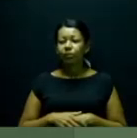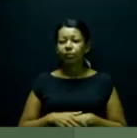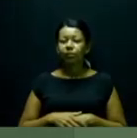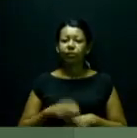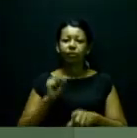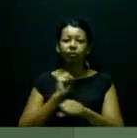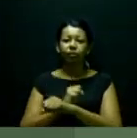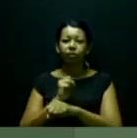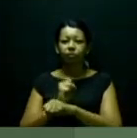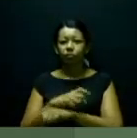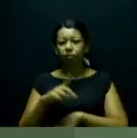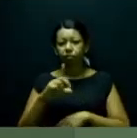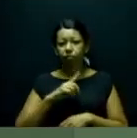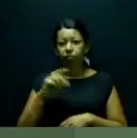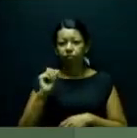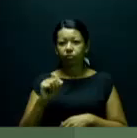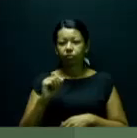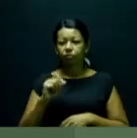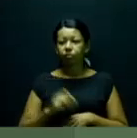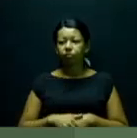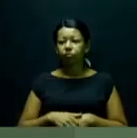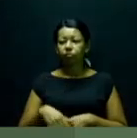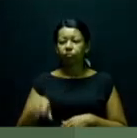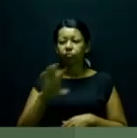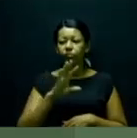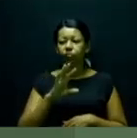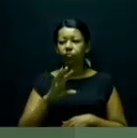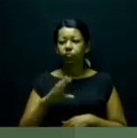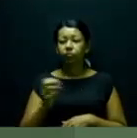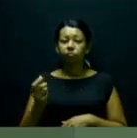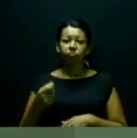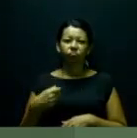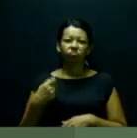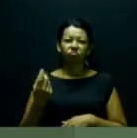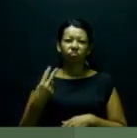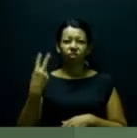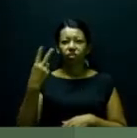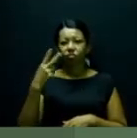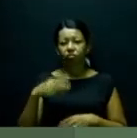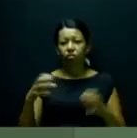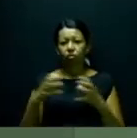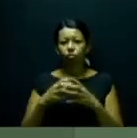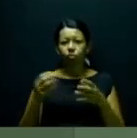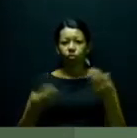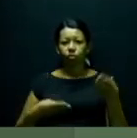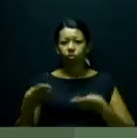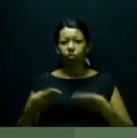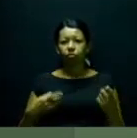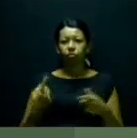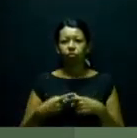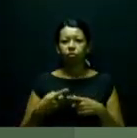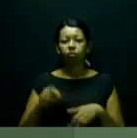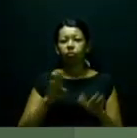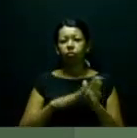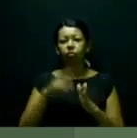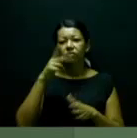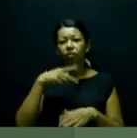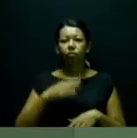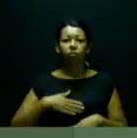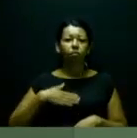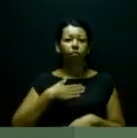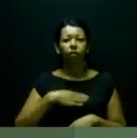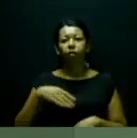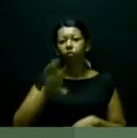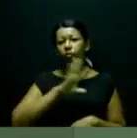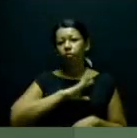Eu espero que tenha a sensibilidade e o amor, né, à categoria de servidor, porque todos falam que gosta, que ama, que o